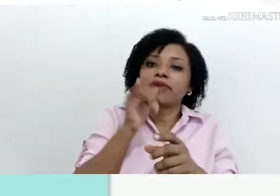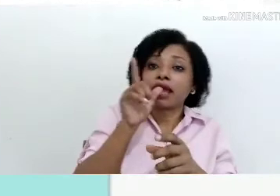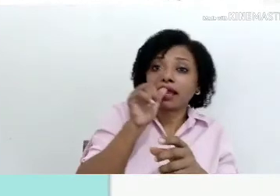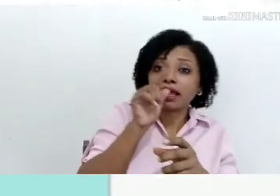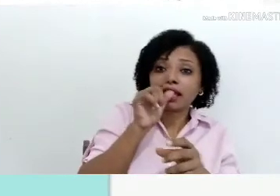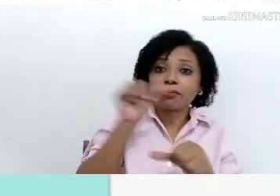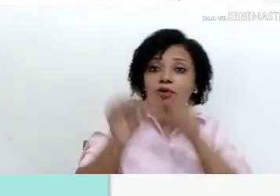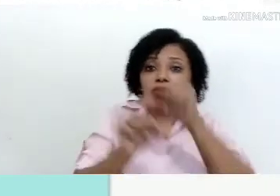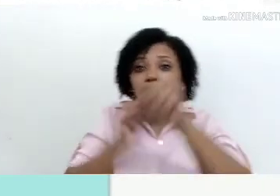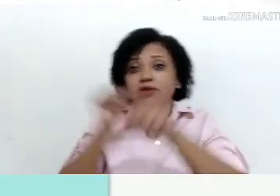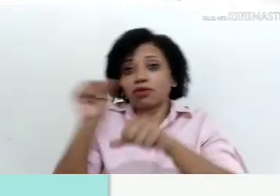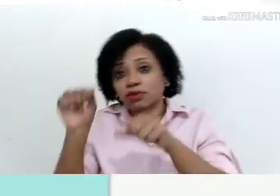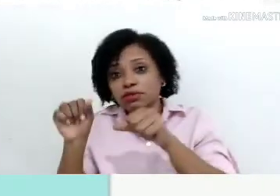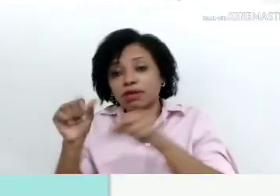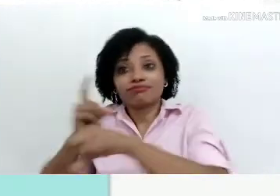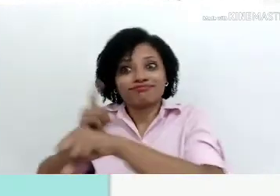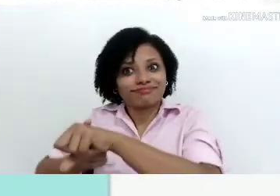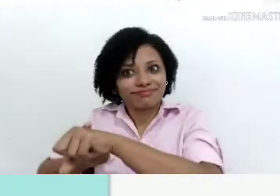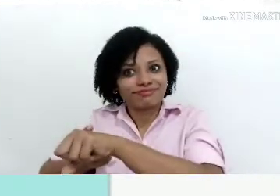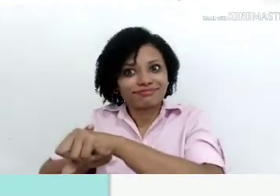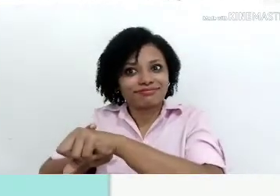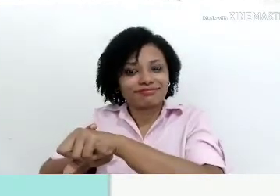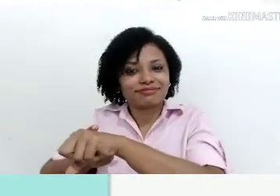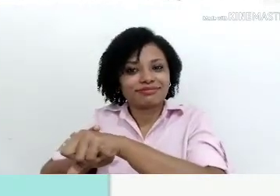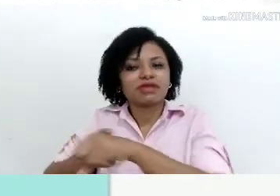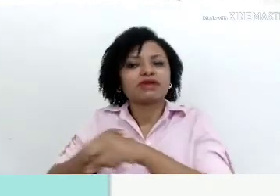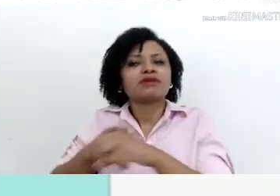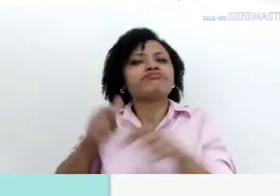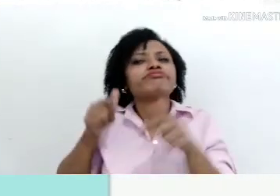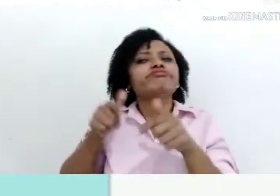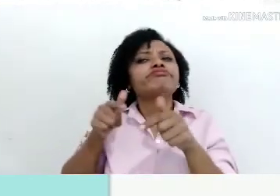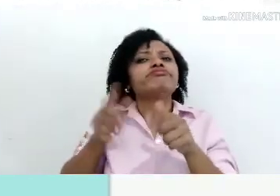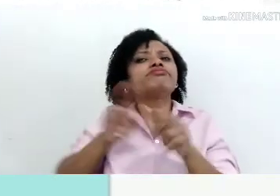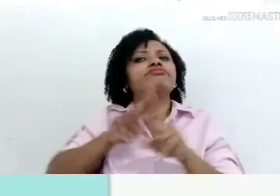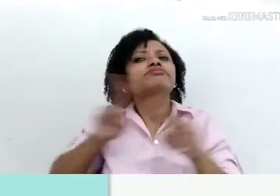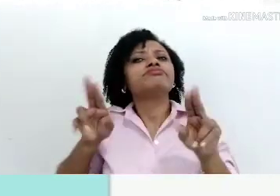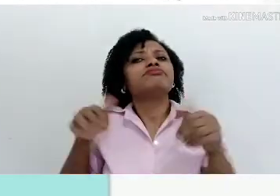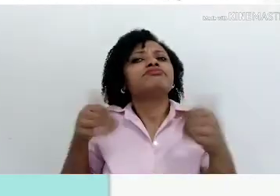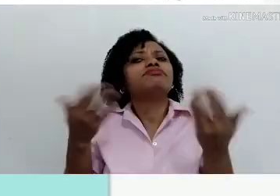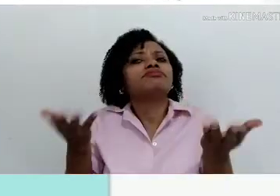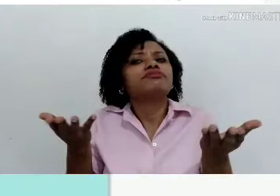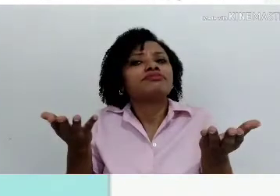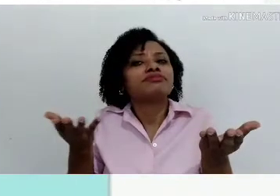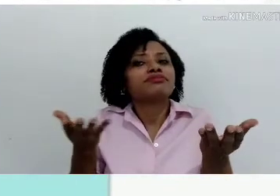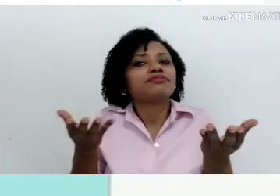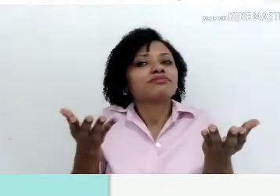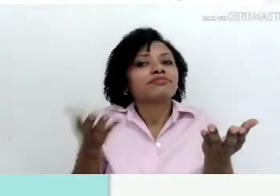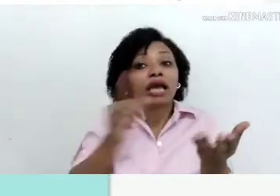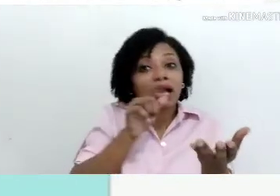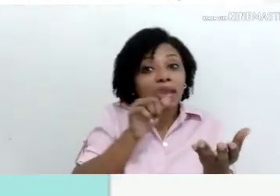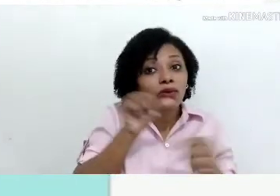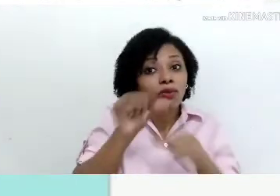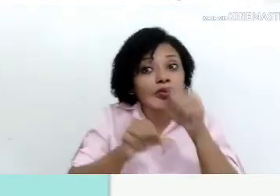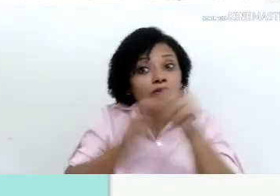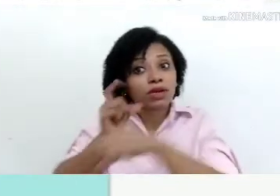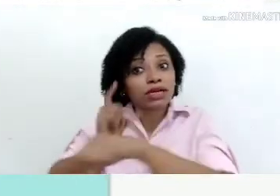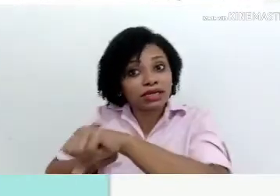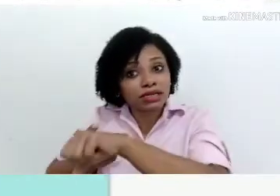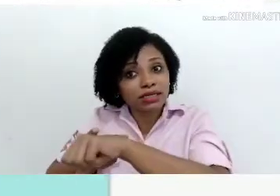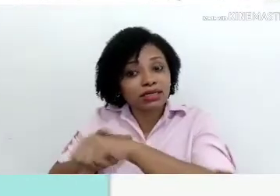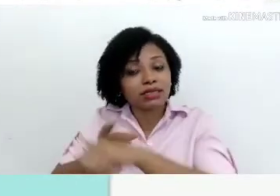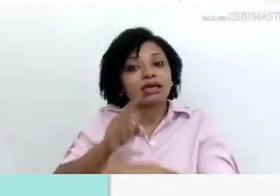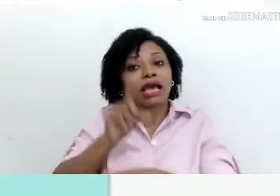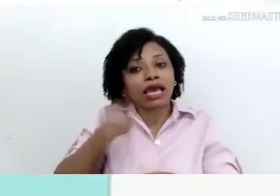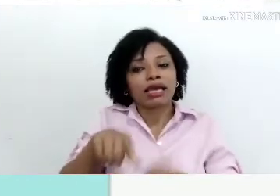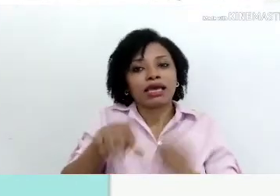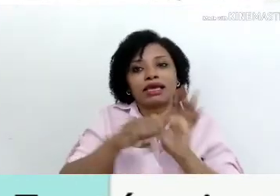Então, o processo o quê? Do estado líquido para o estado sólido. Líquido para o sólido. Então, o